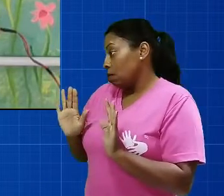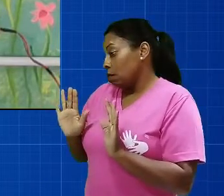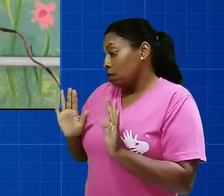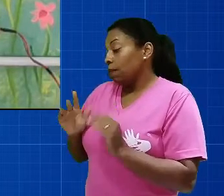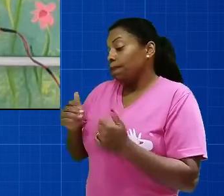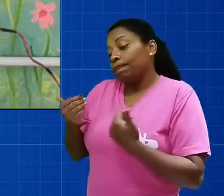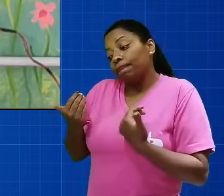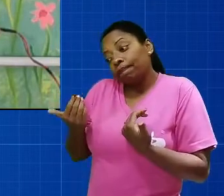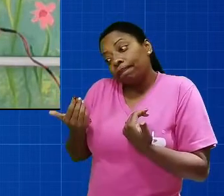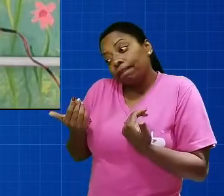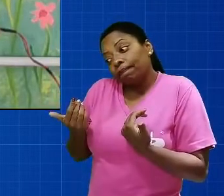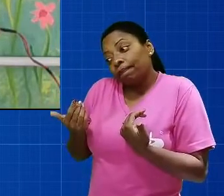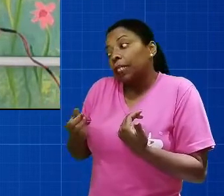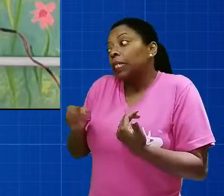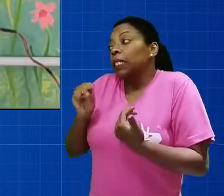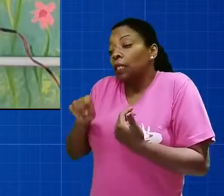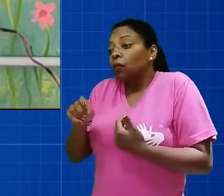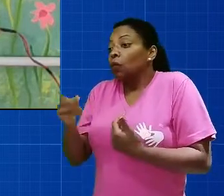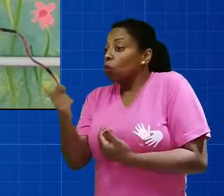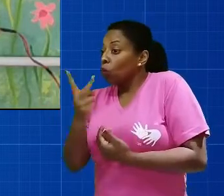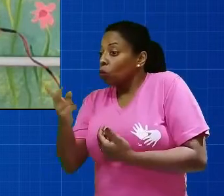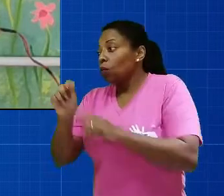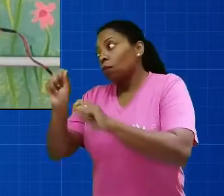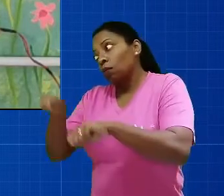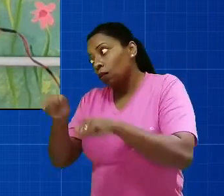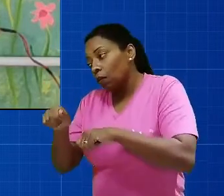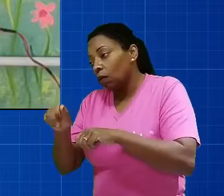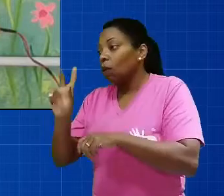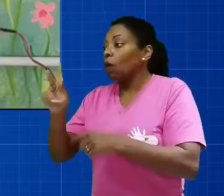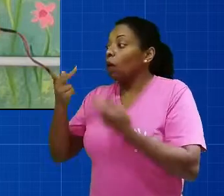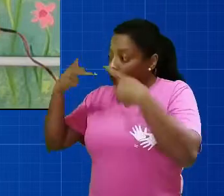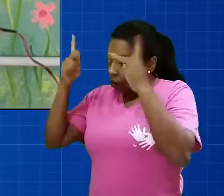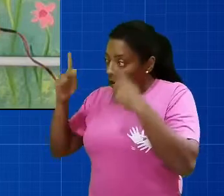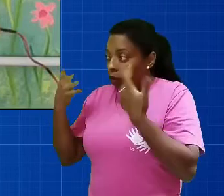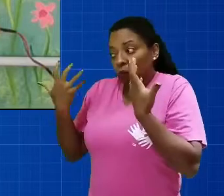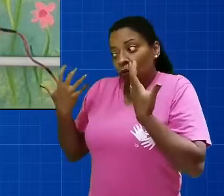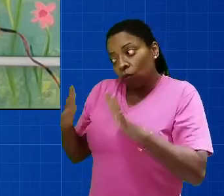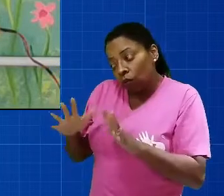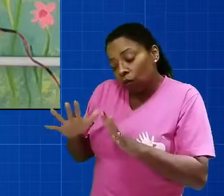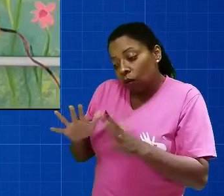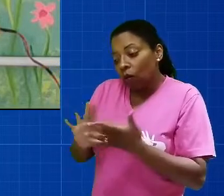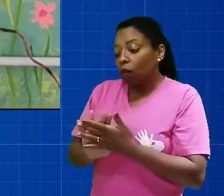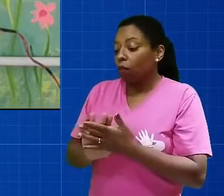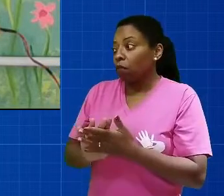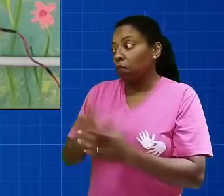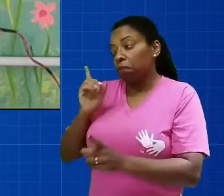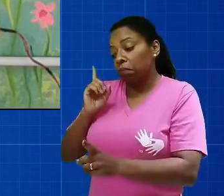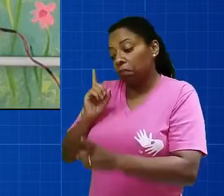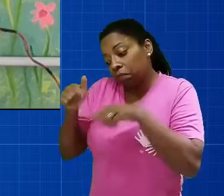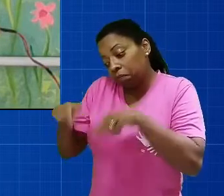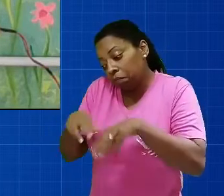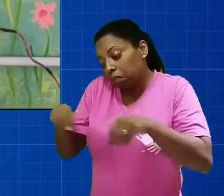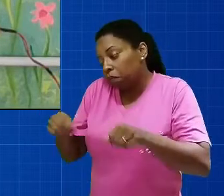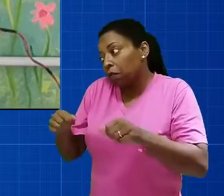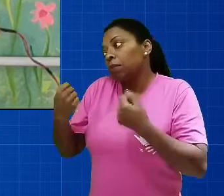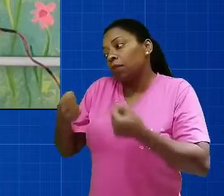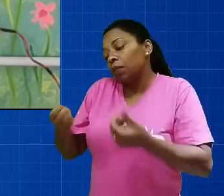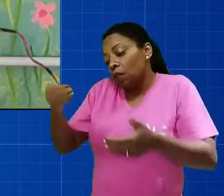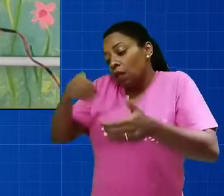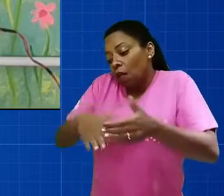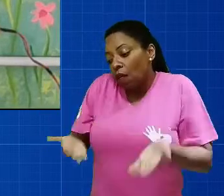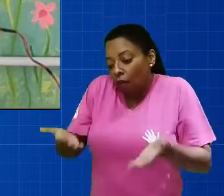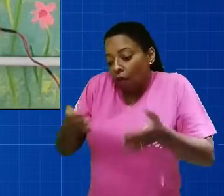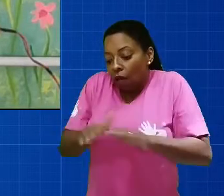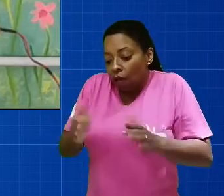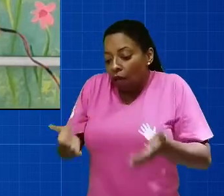encontrado nas terras, bom, então, na minha opinião, eles deveriam enterrar o tesouro de novo. Mas o